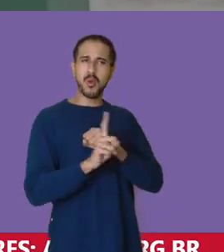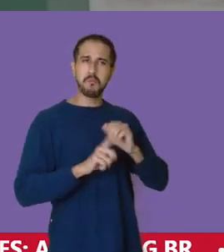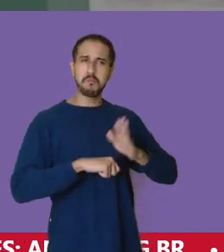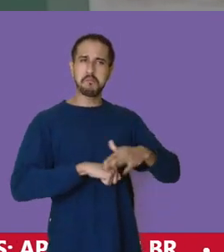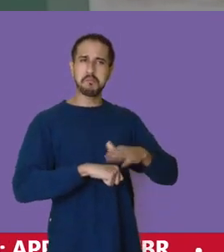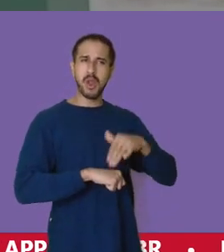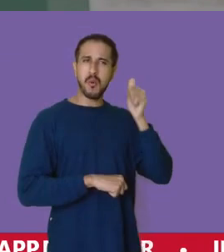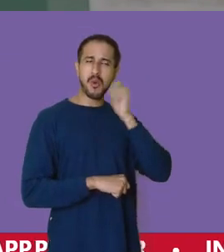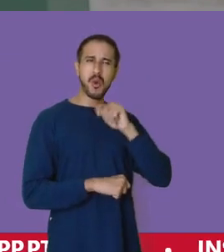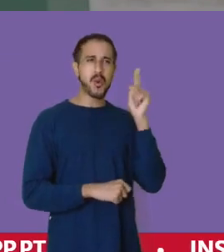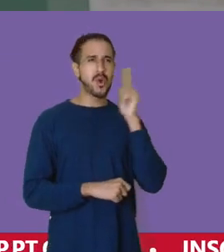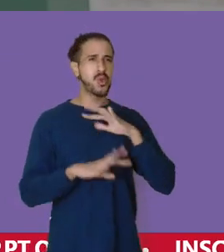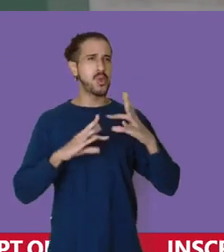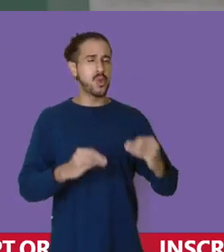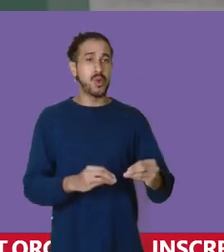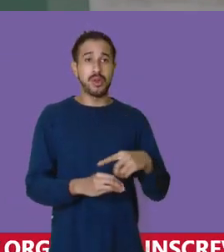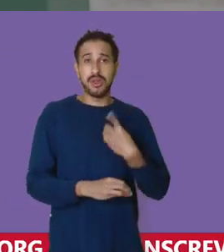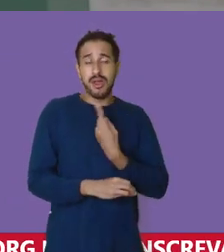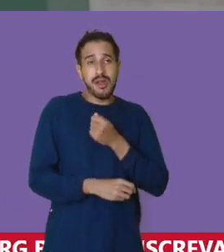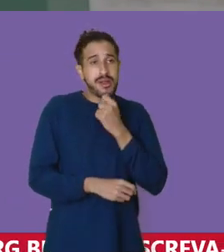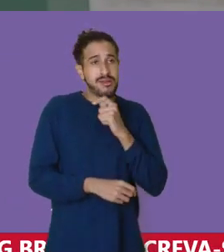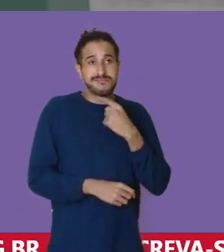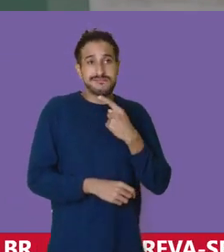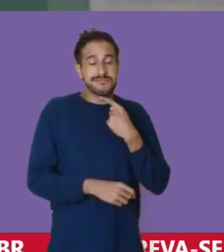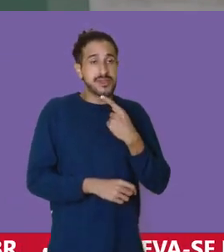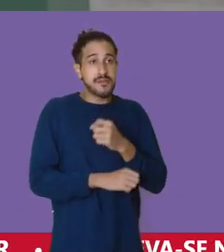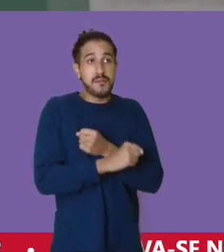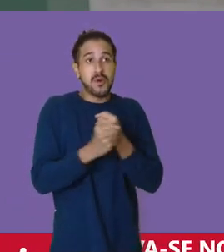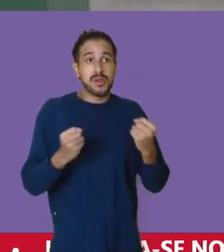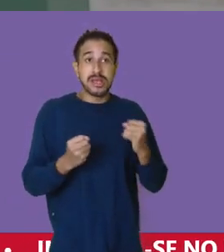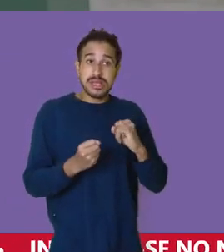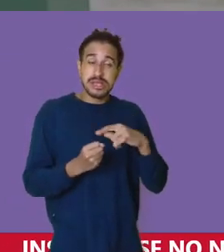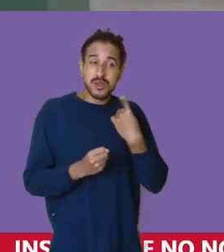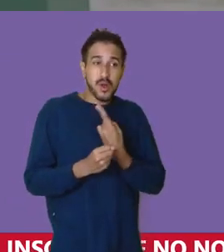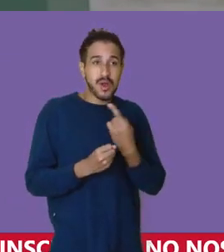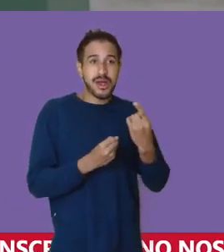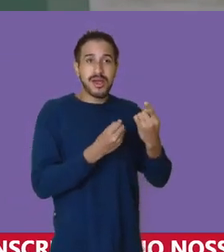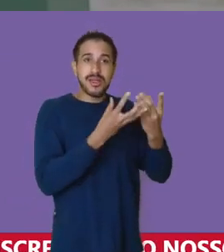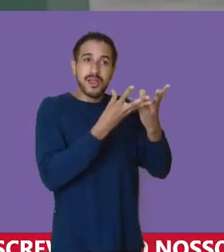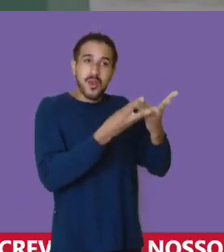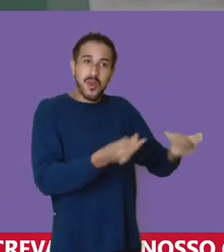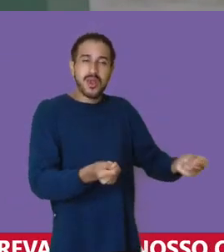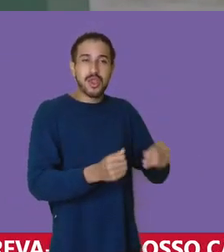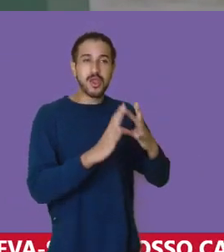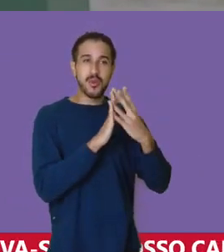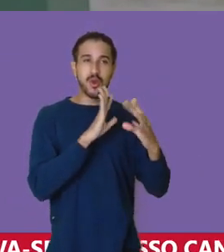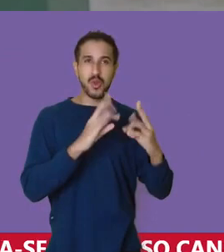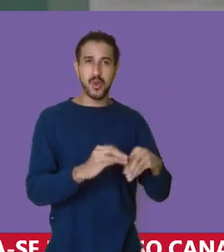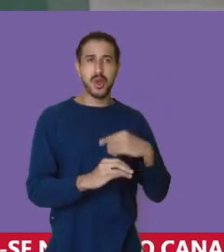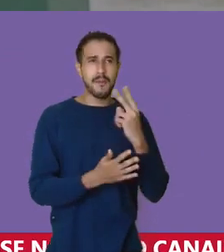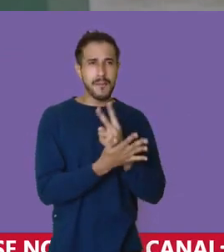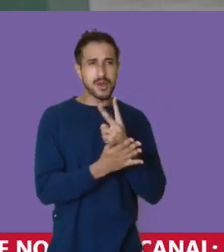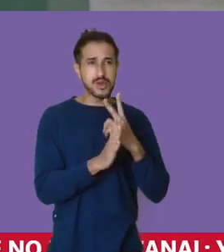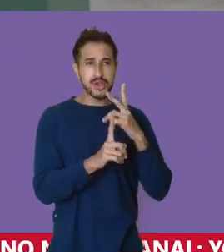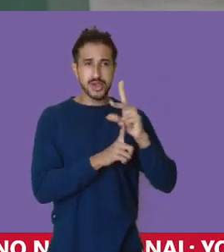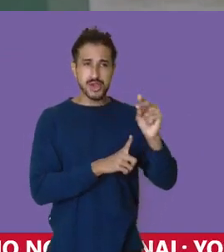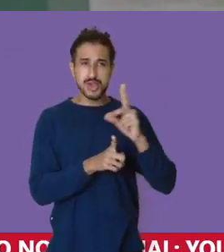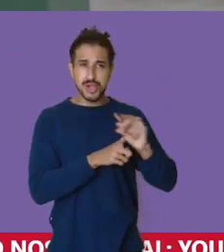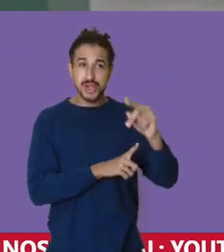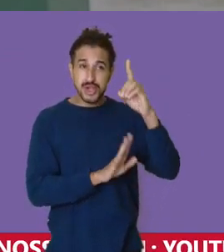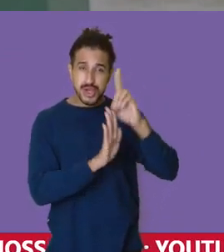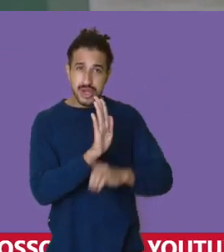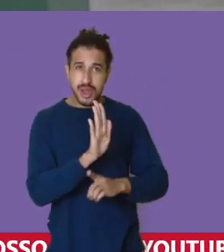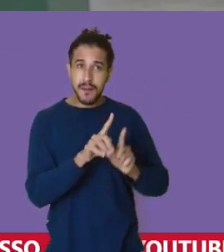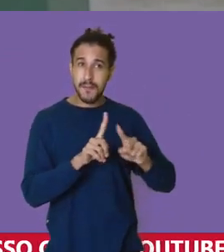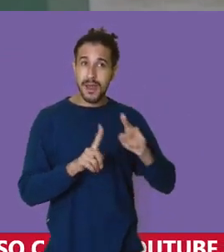mulheres, e nós não vamos conhecer enquanto a gente não desmantelar esse modelo como um todo. E mesmo os direitos que a gente conquista, eles estão